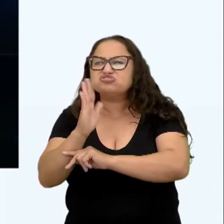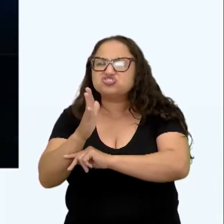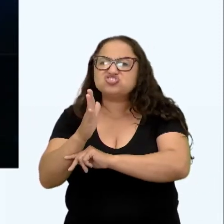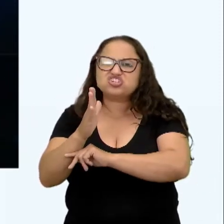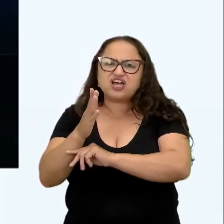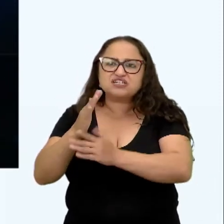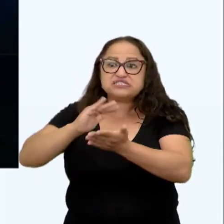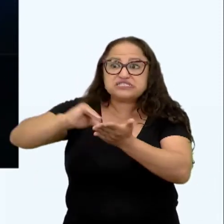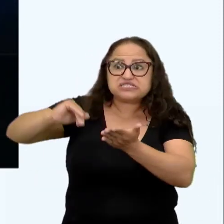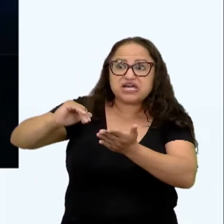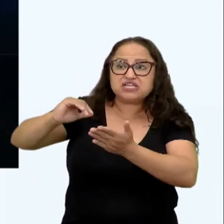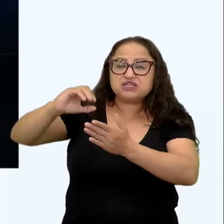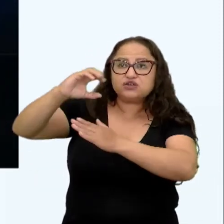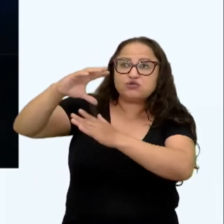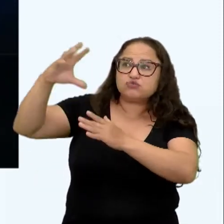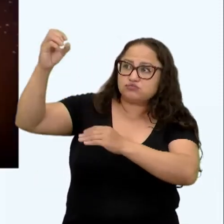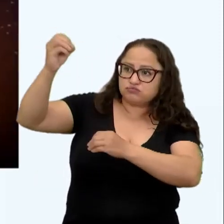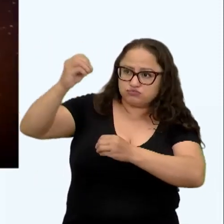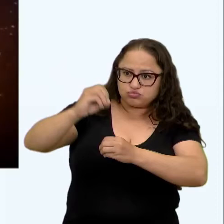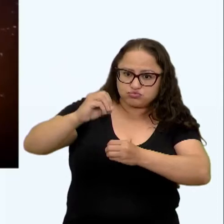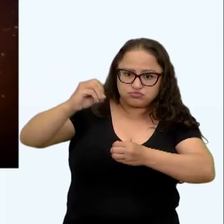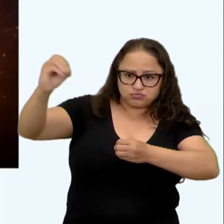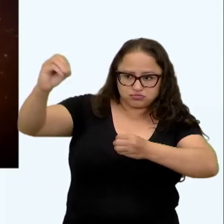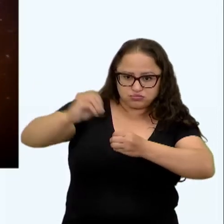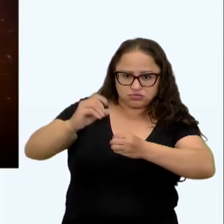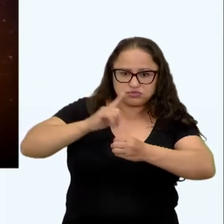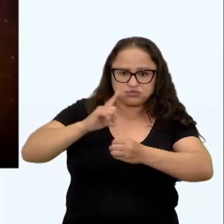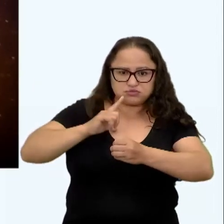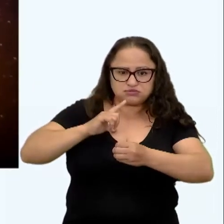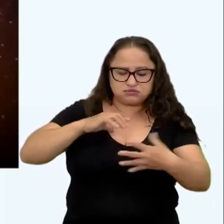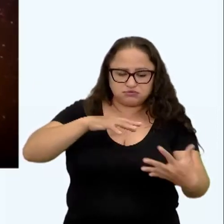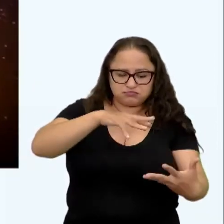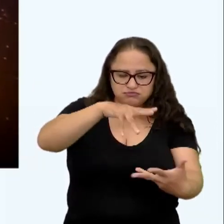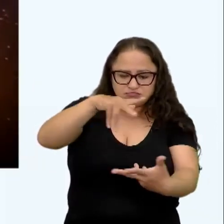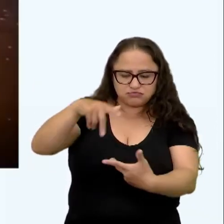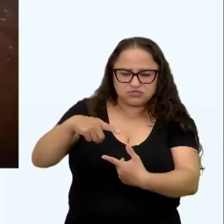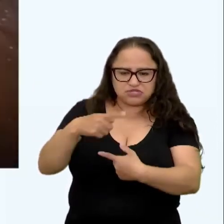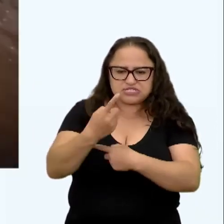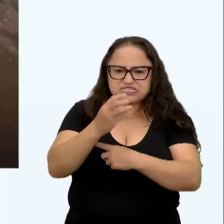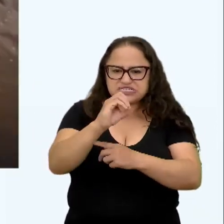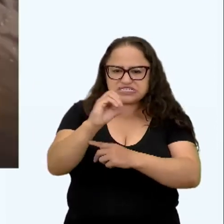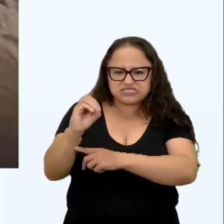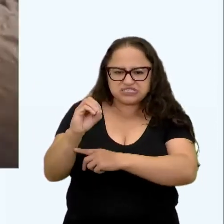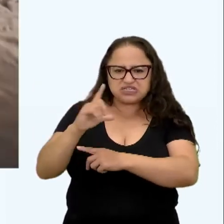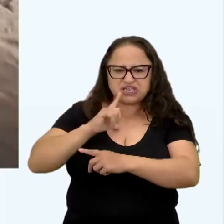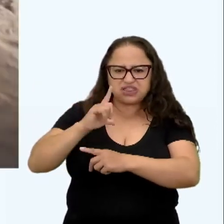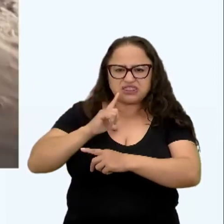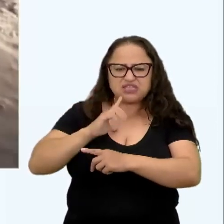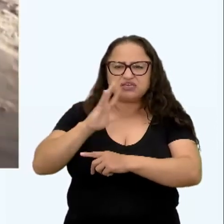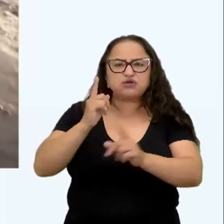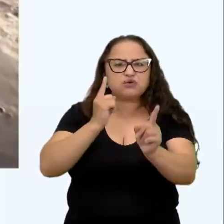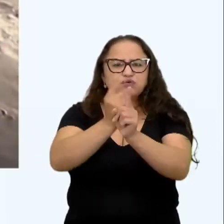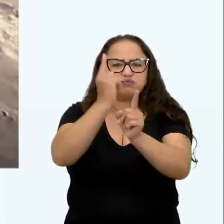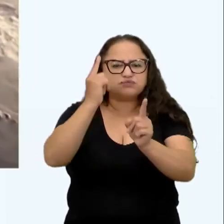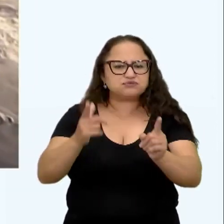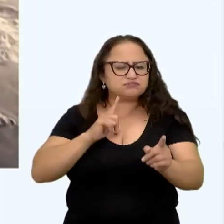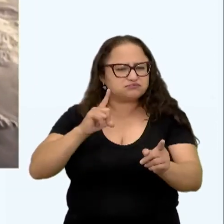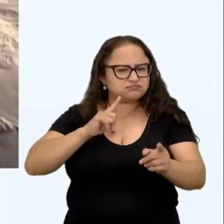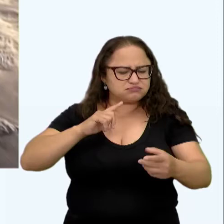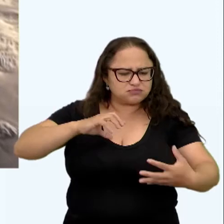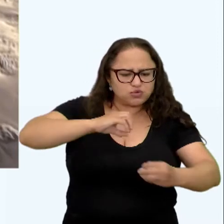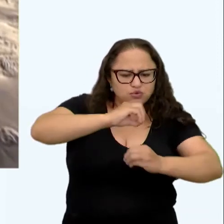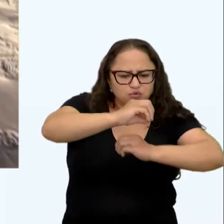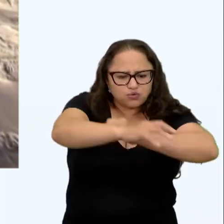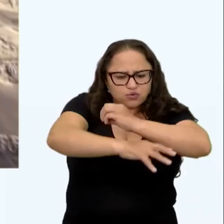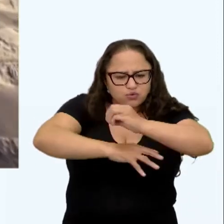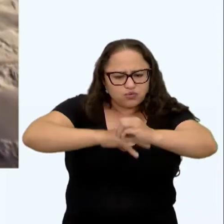sistema solar? É isso que a gente vai ver agora. There are around 1,700 operational satellites currently orbiting Earth and beyond that we